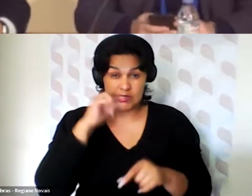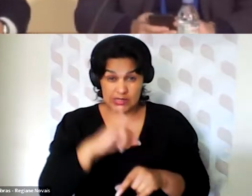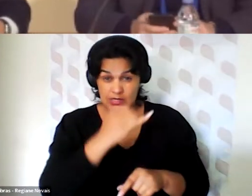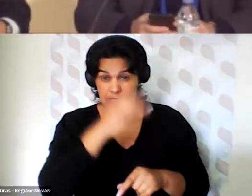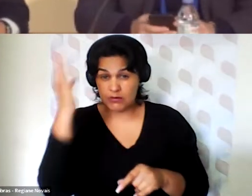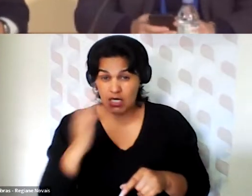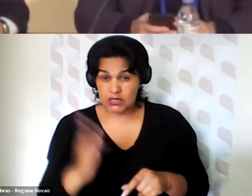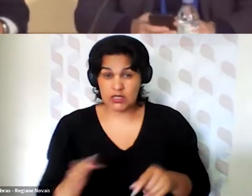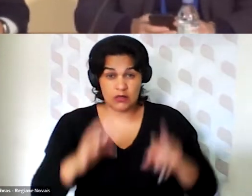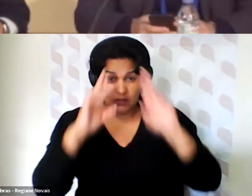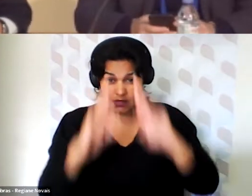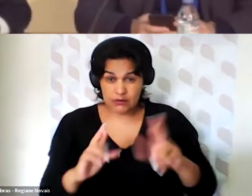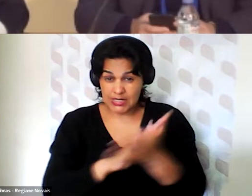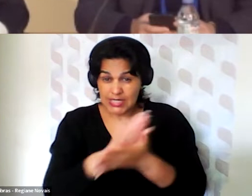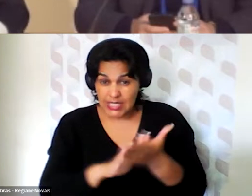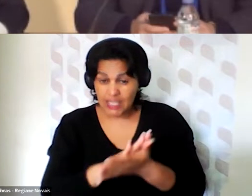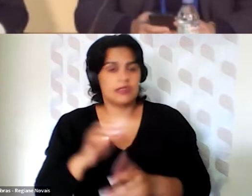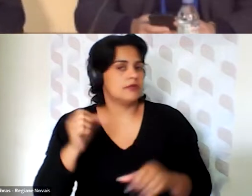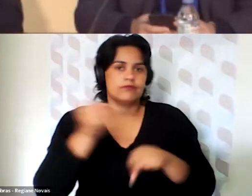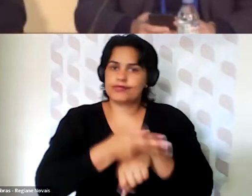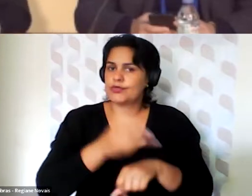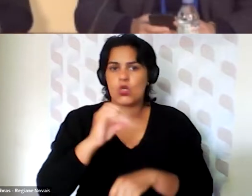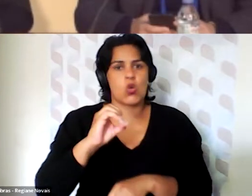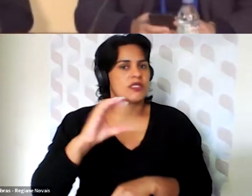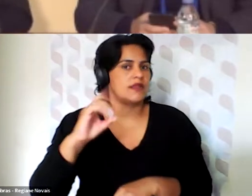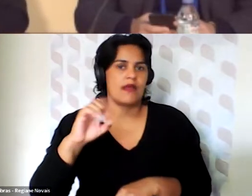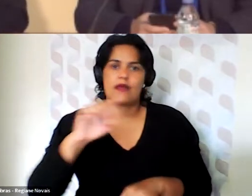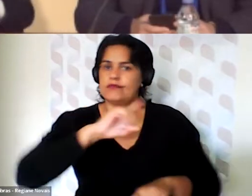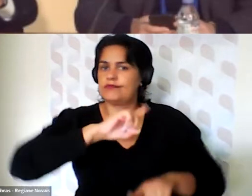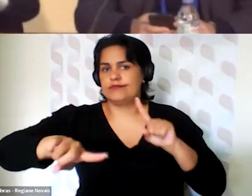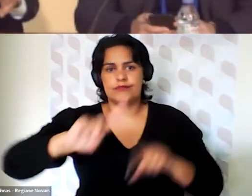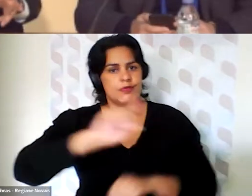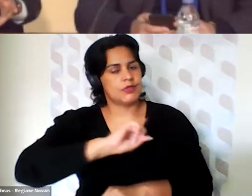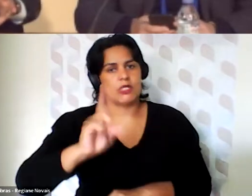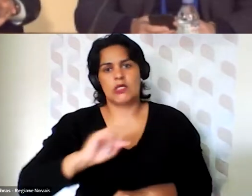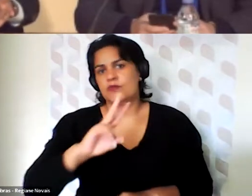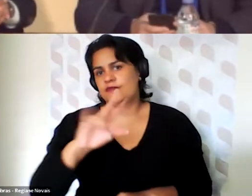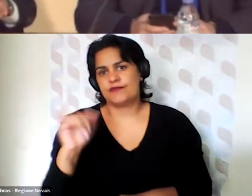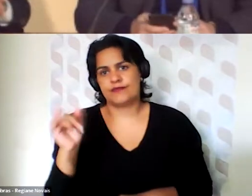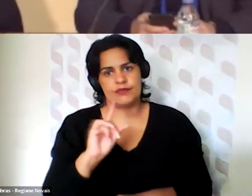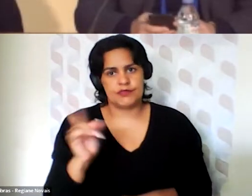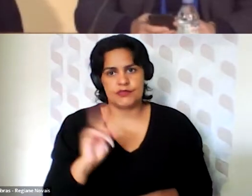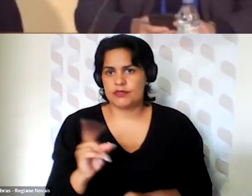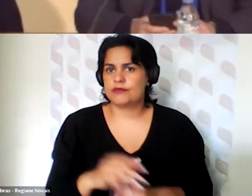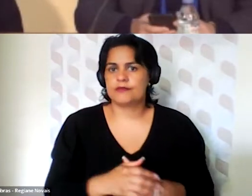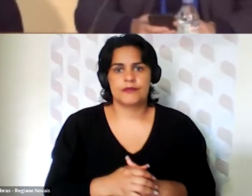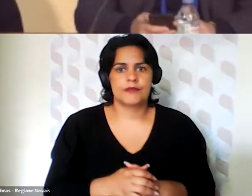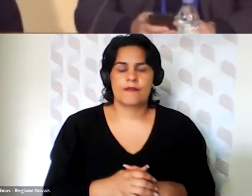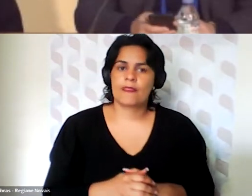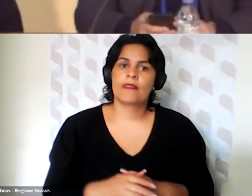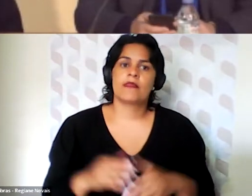realmente tudo que essas organizações disseram se aplica ao Brasil hoje, se o Brasil não respeita direitos humanos, não vai conseguir entrar.